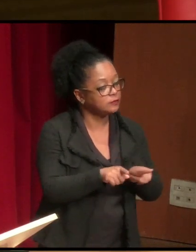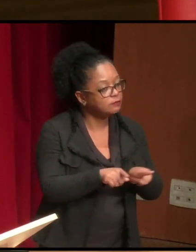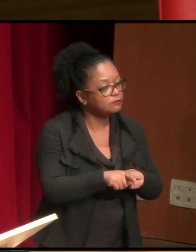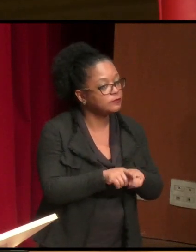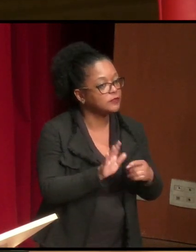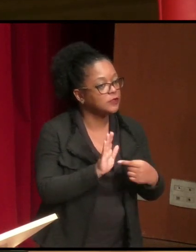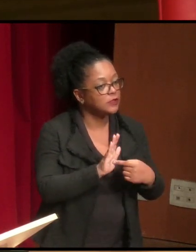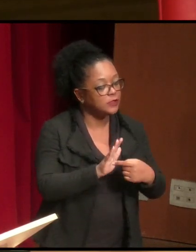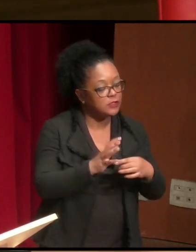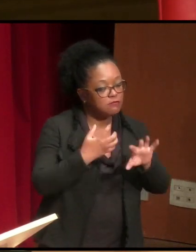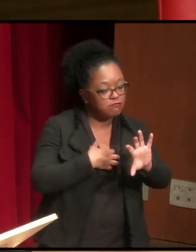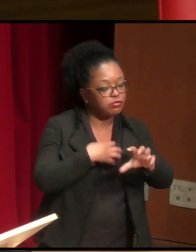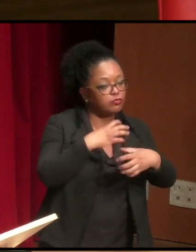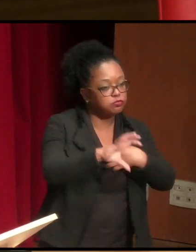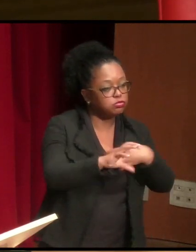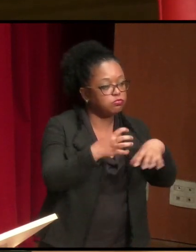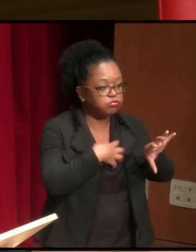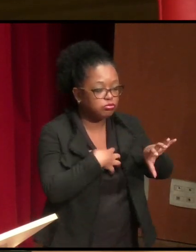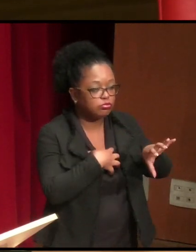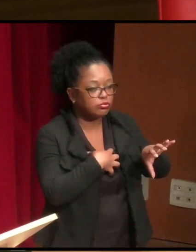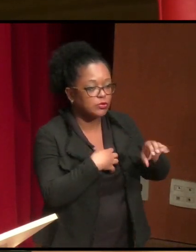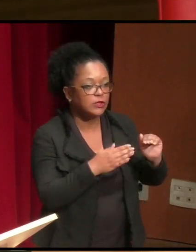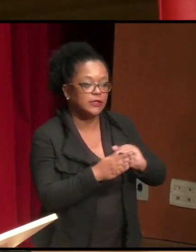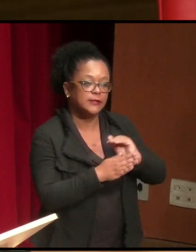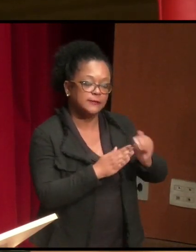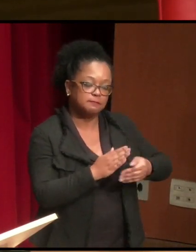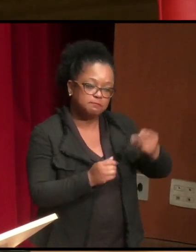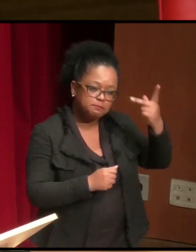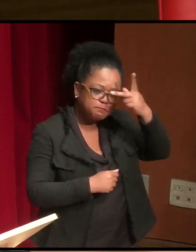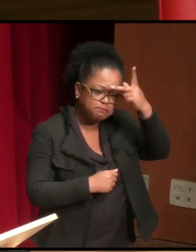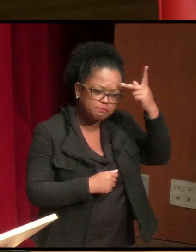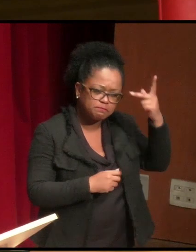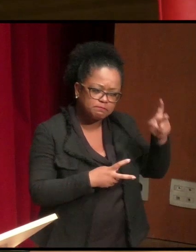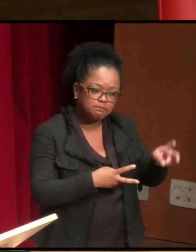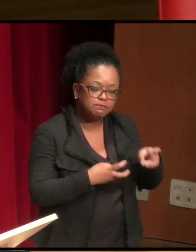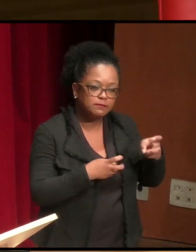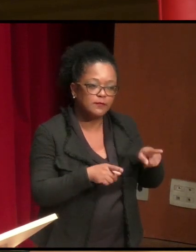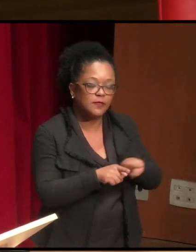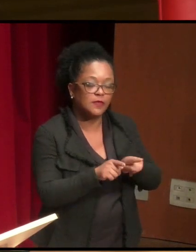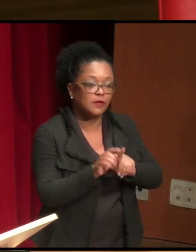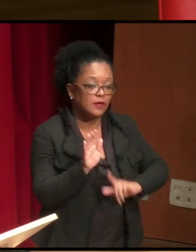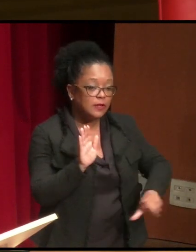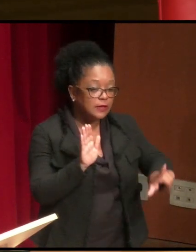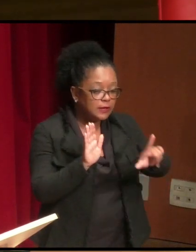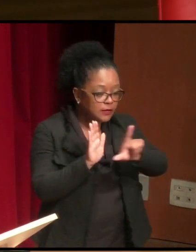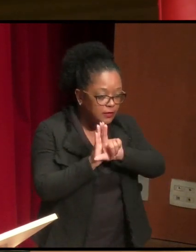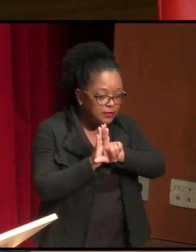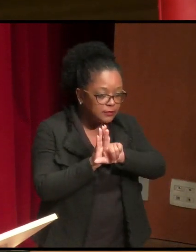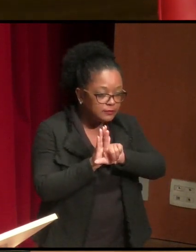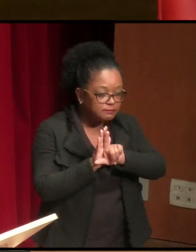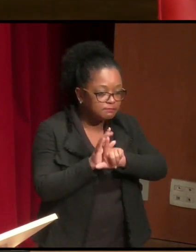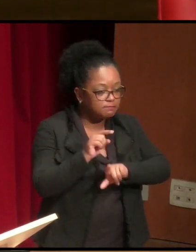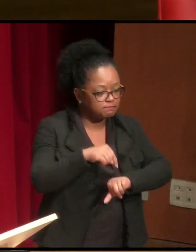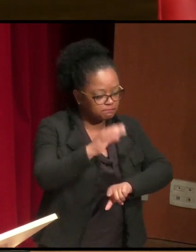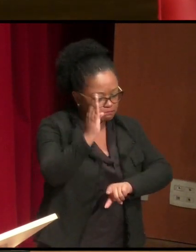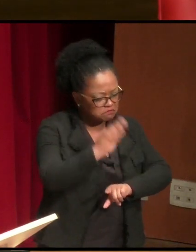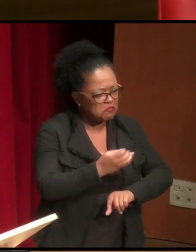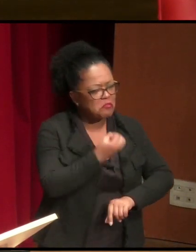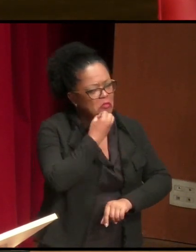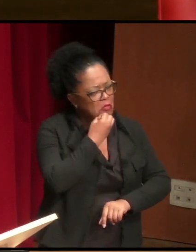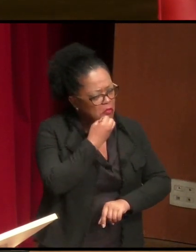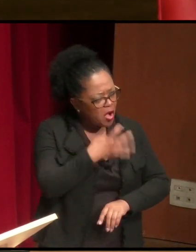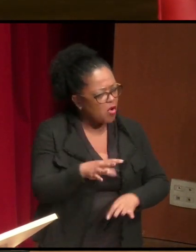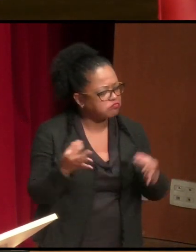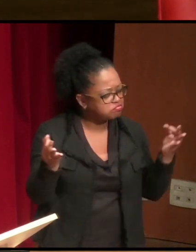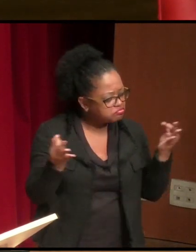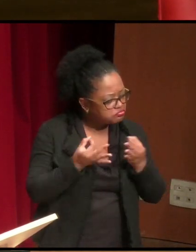se reconhece, e aí todos os outros. Né? E a nossa legislação, ela é espetacular